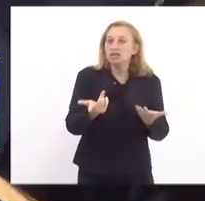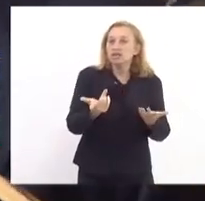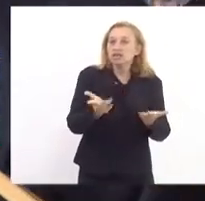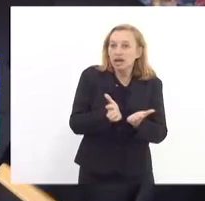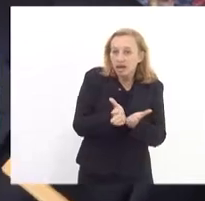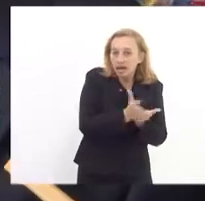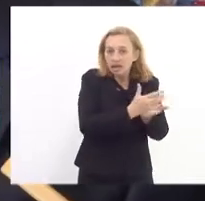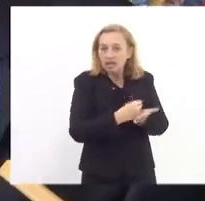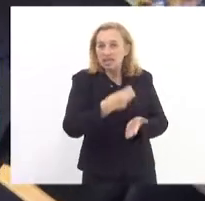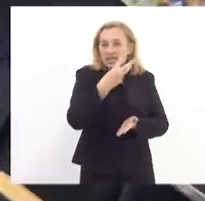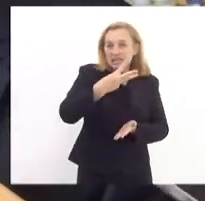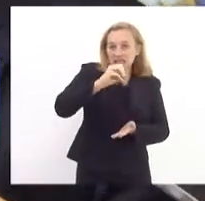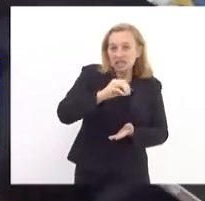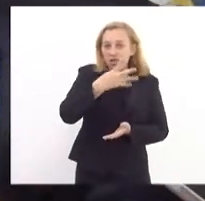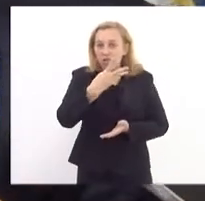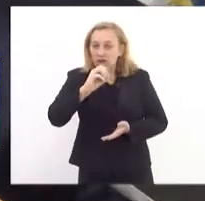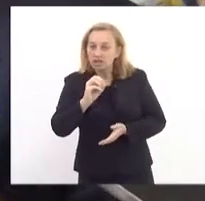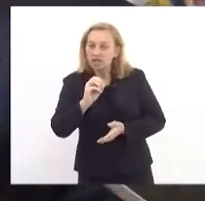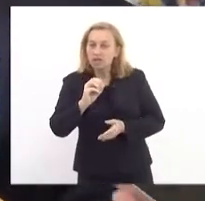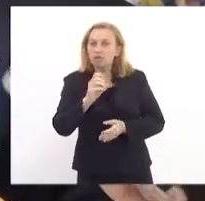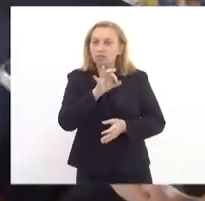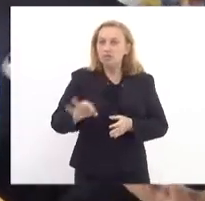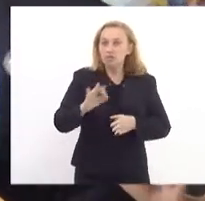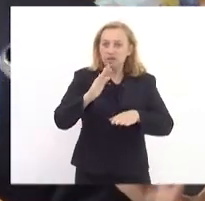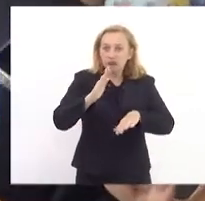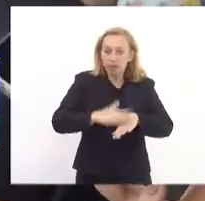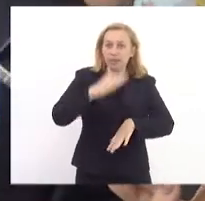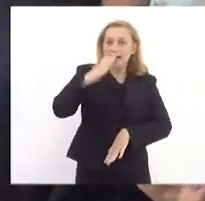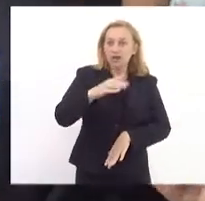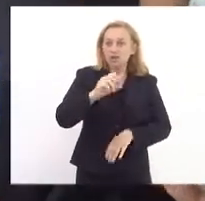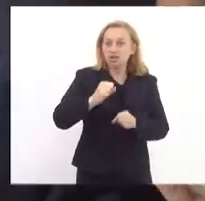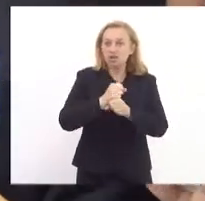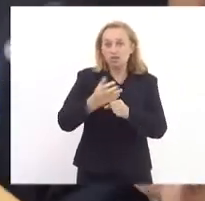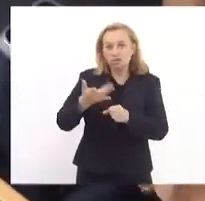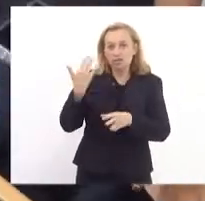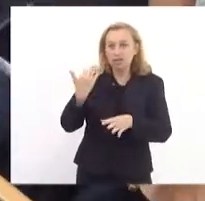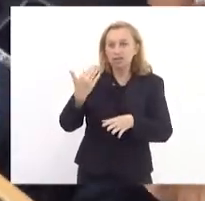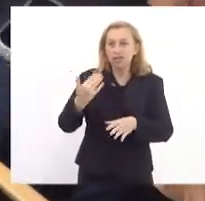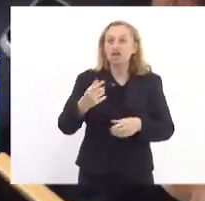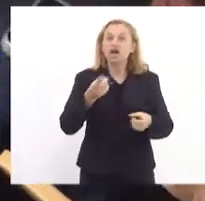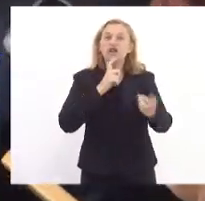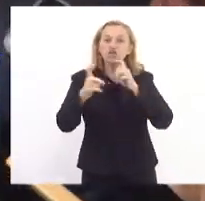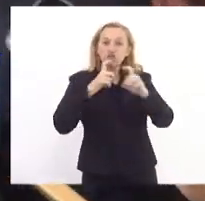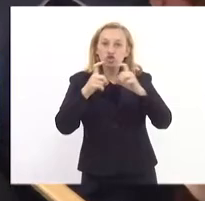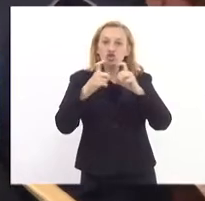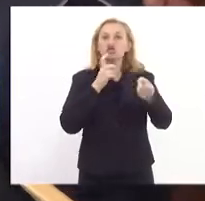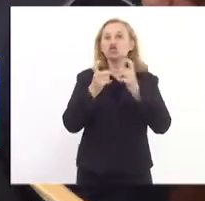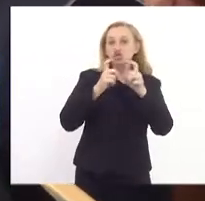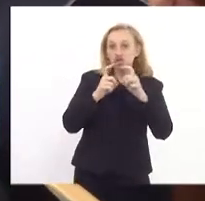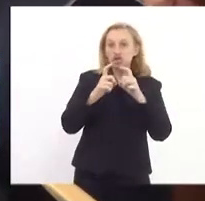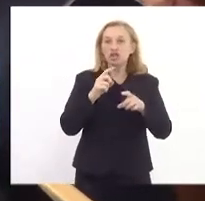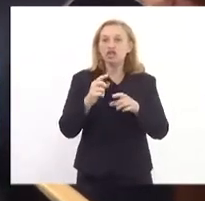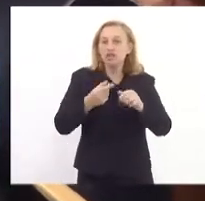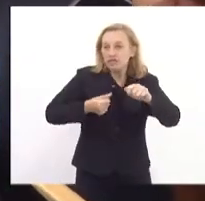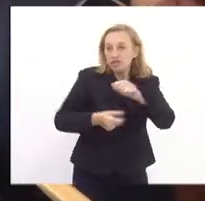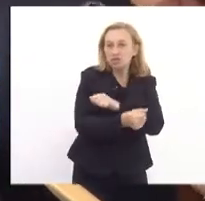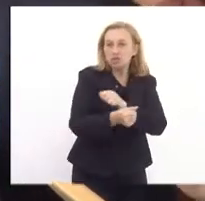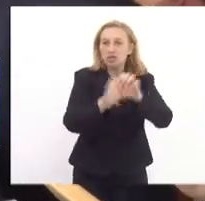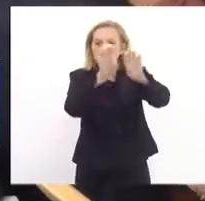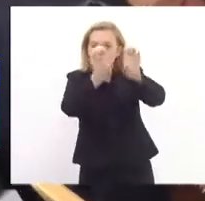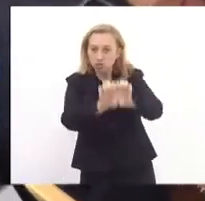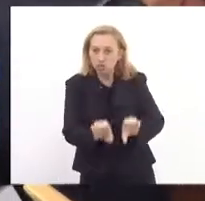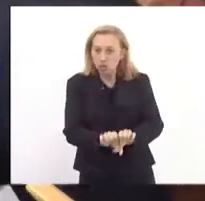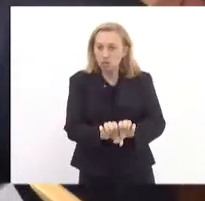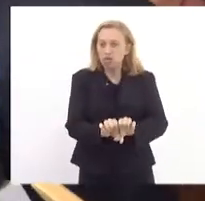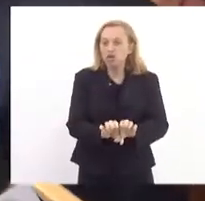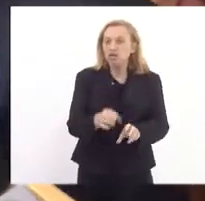arrecadação 30, 40% acima do ano anterior e vamos ter superávit de novo. É discutir investimentos estruturantes.